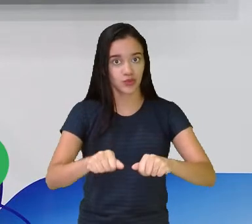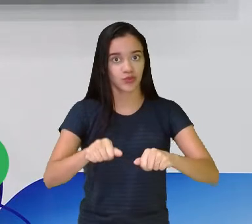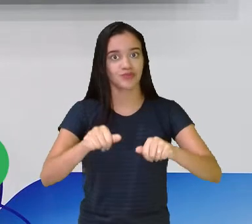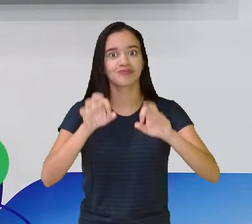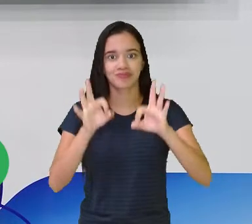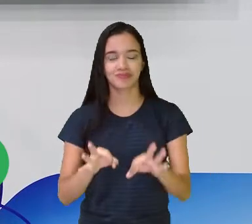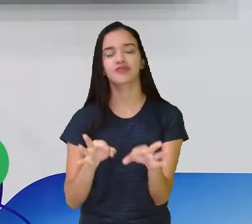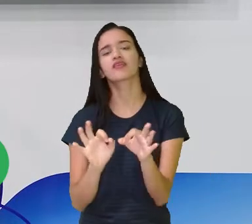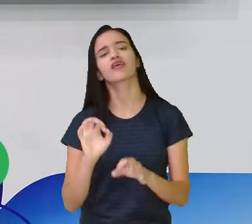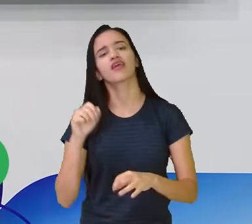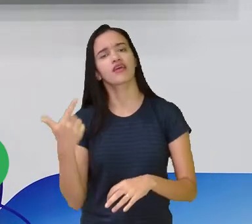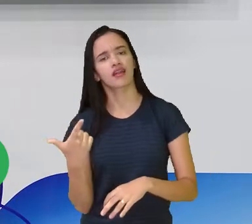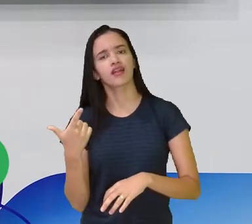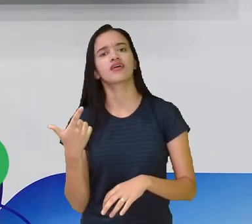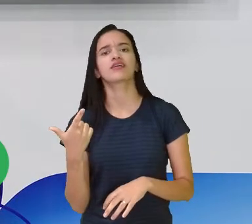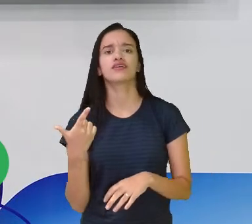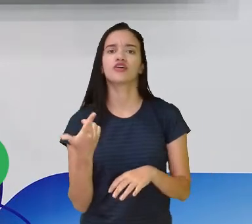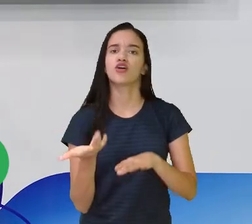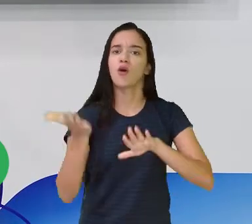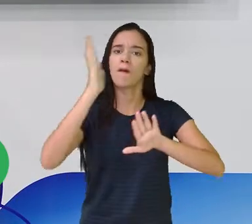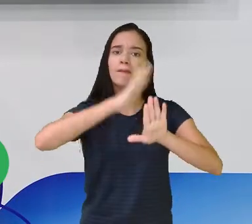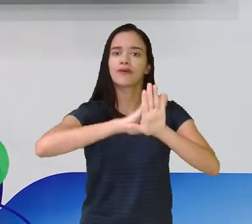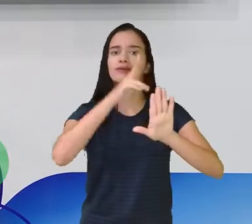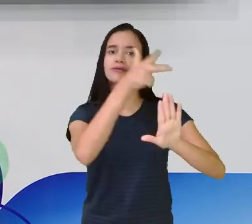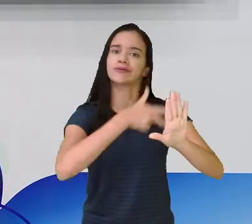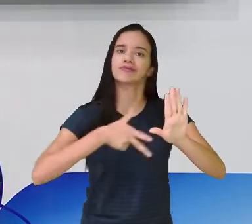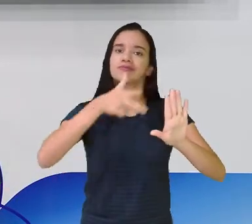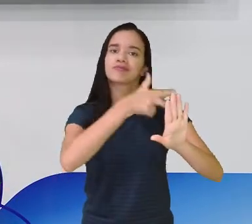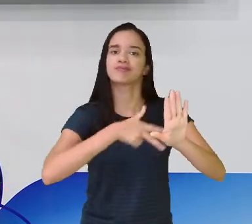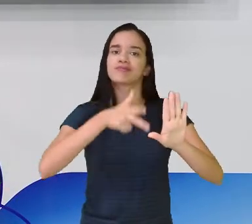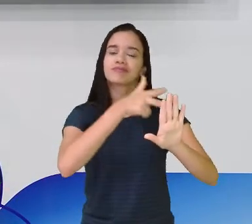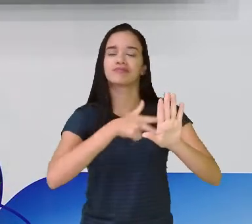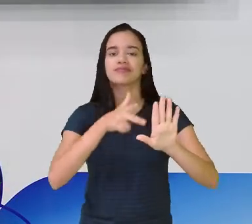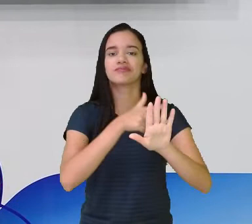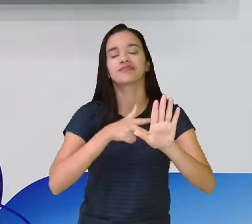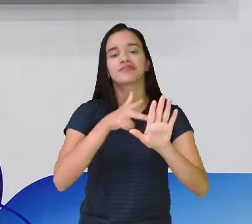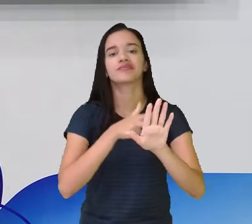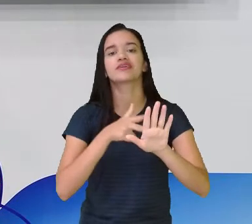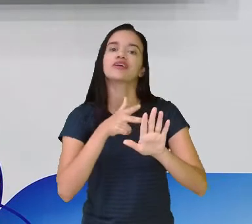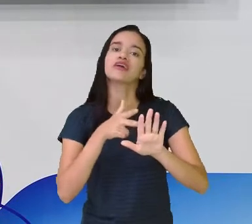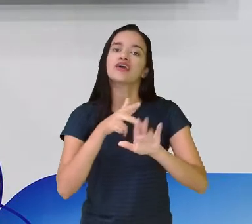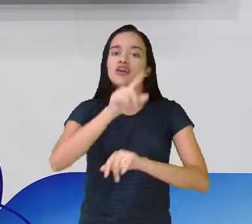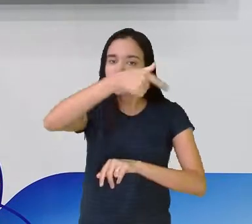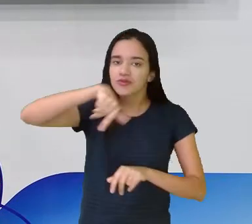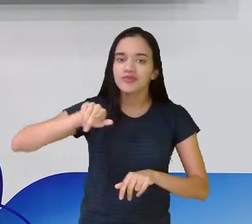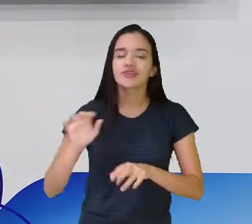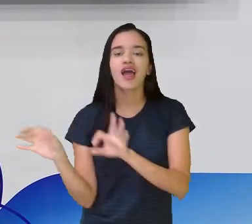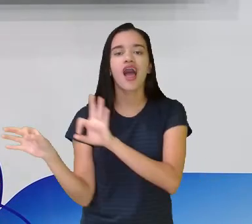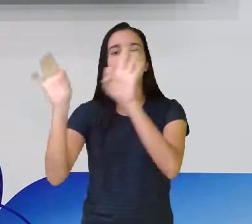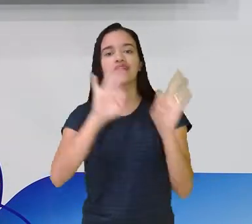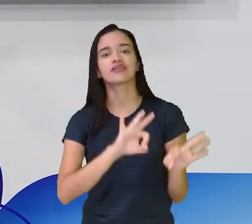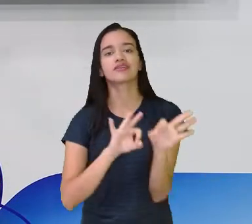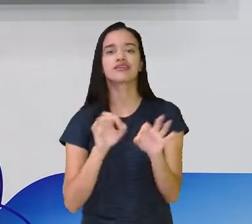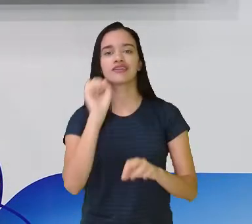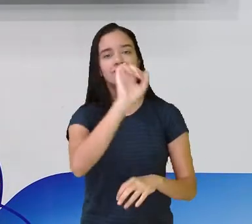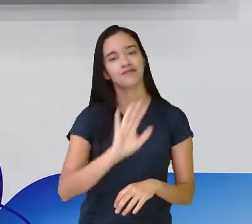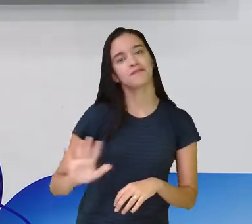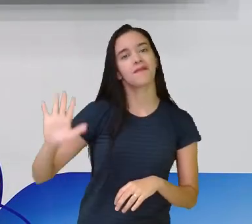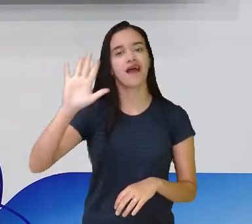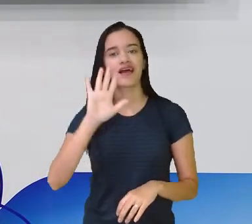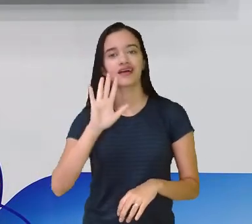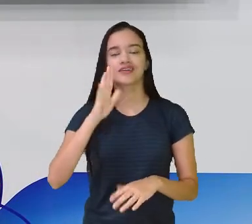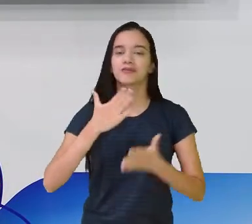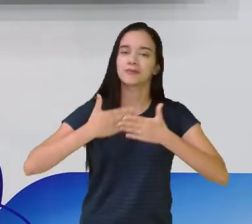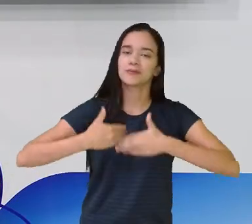todas. E, claro, por trás das câmeras, a produção que está por aqui fazendo com que vocês recebam essas imagens aqui,